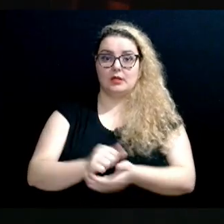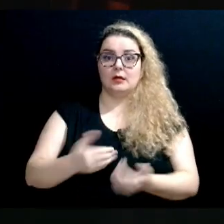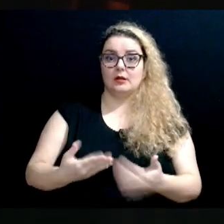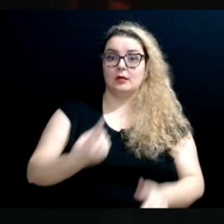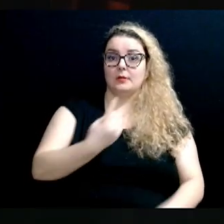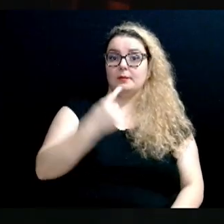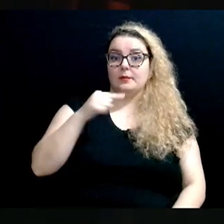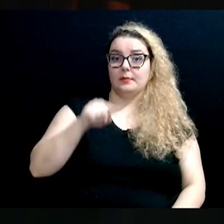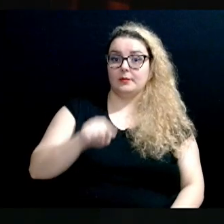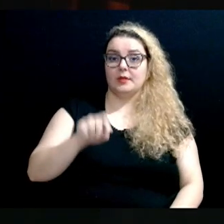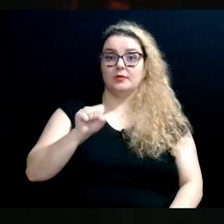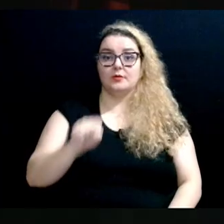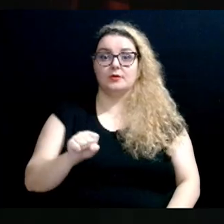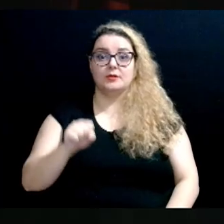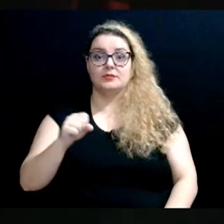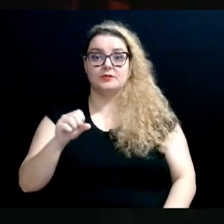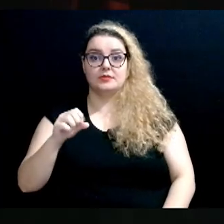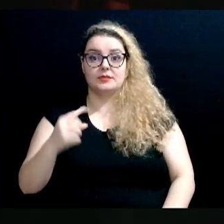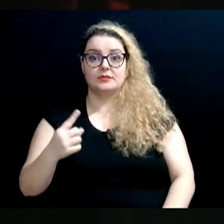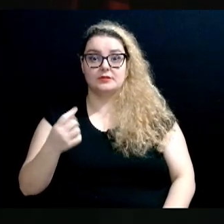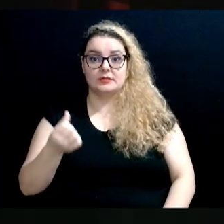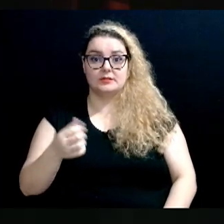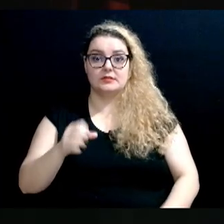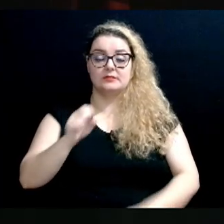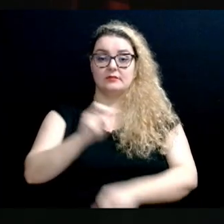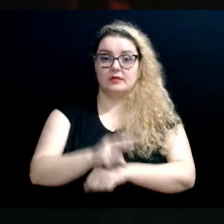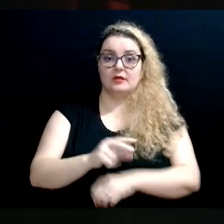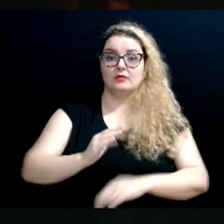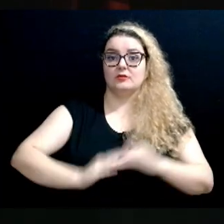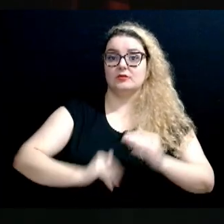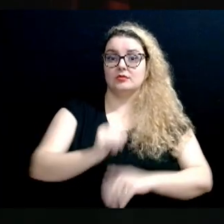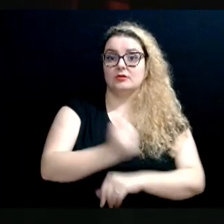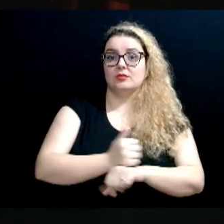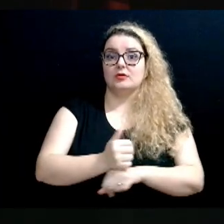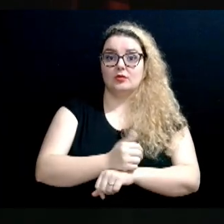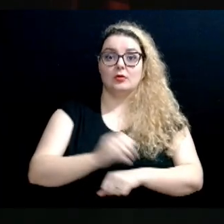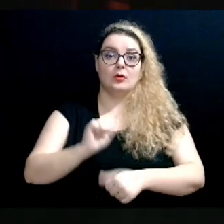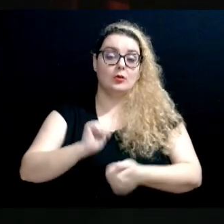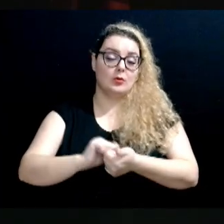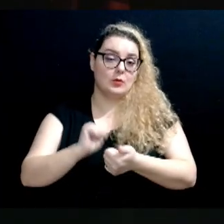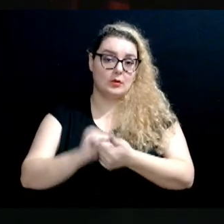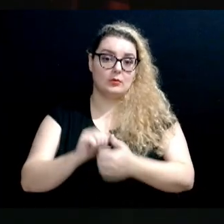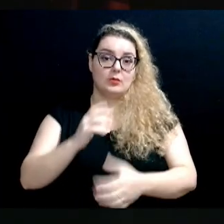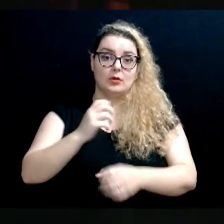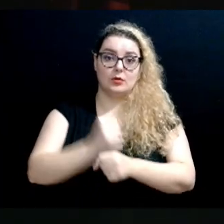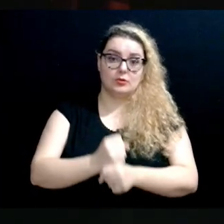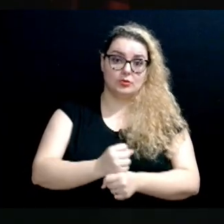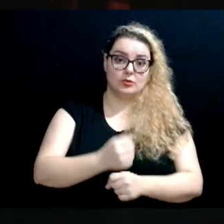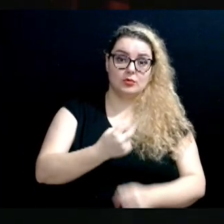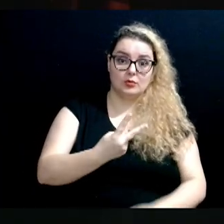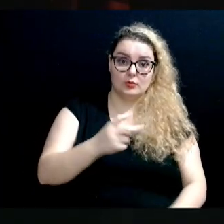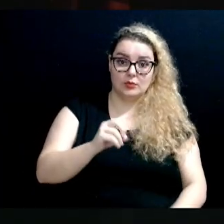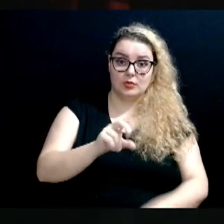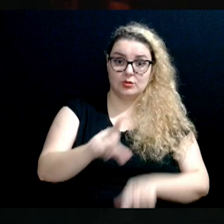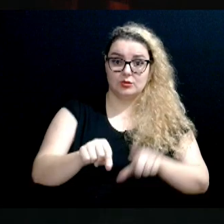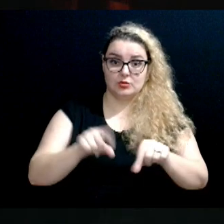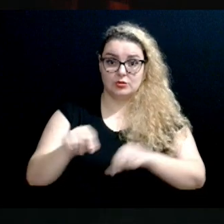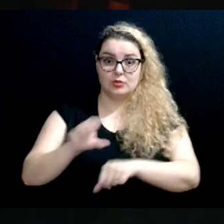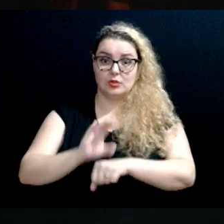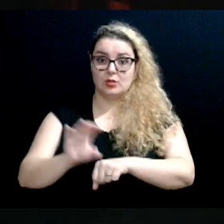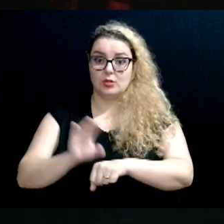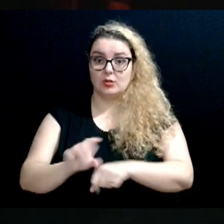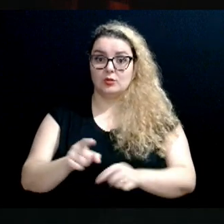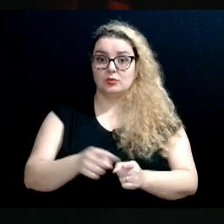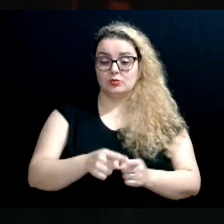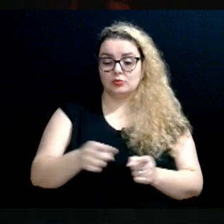em cursos gratuitos de qualificação profissional aqui em Campinas. Ao todo são 20 opções de cursos de curta duração